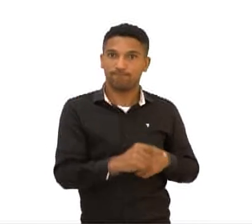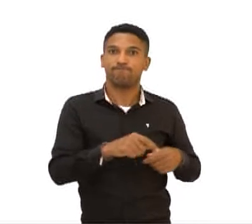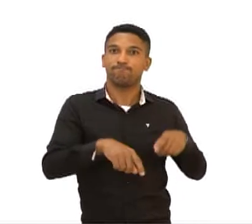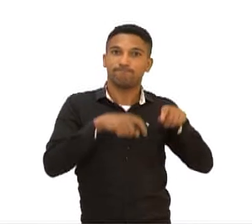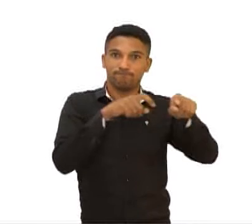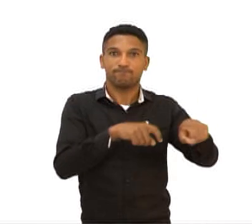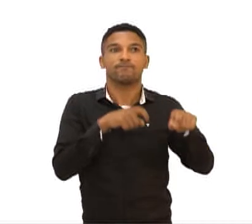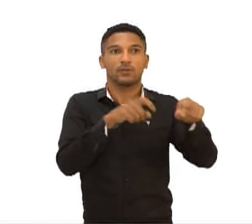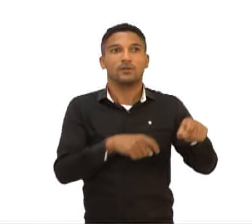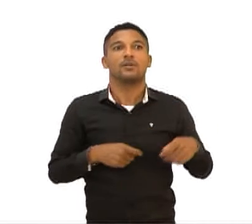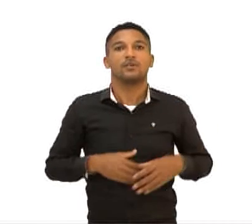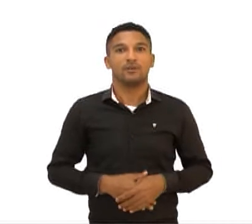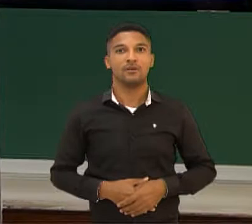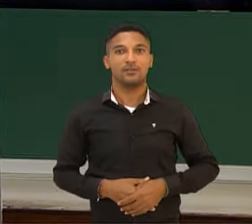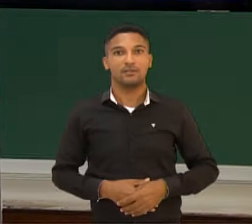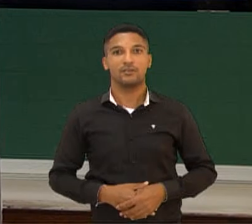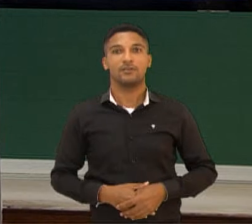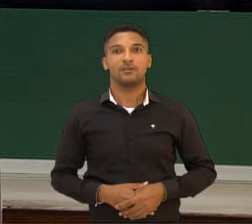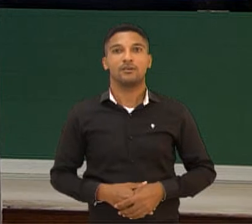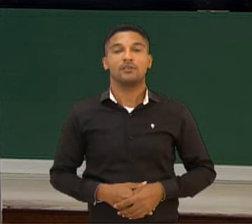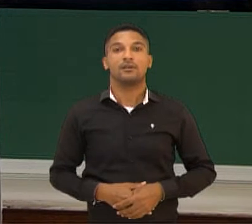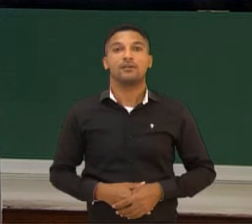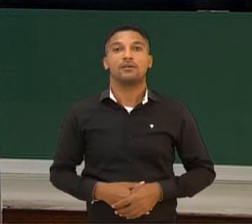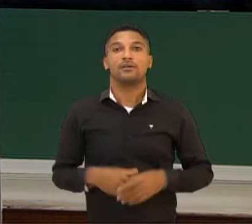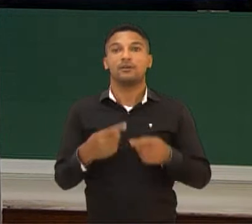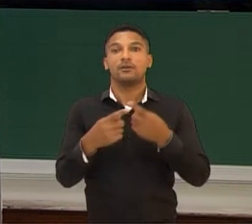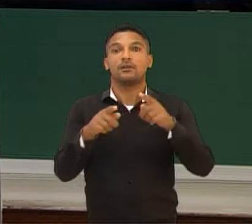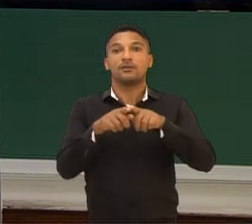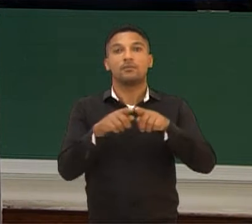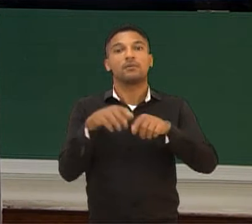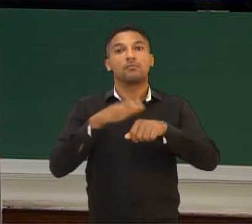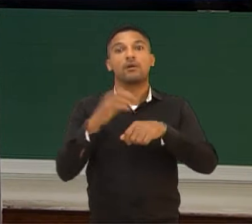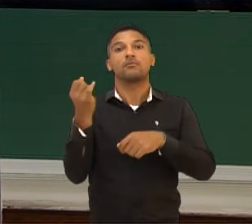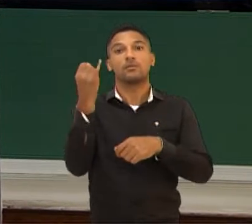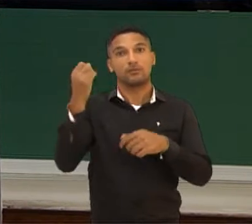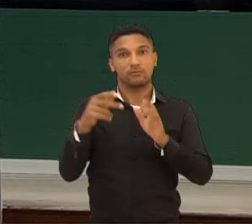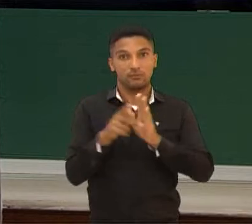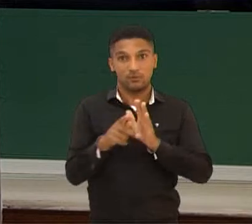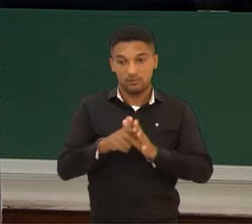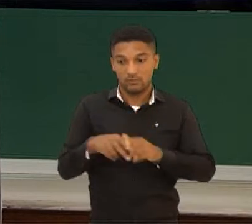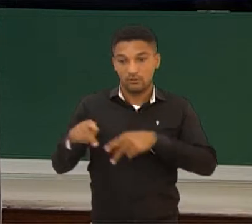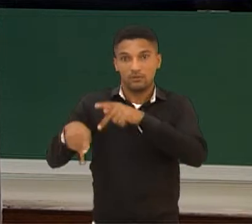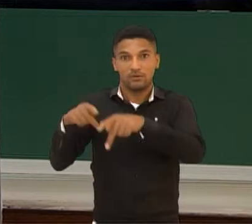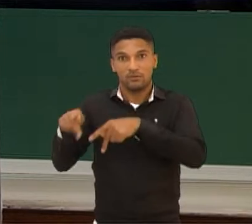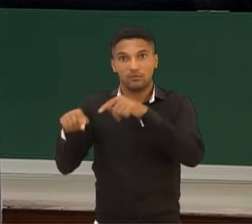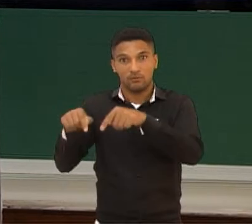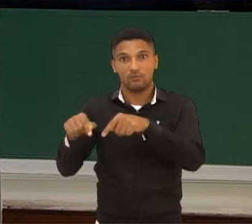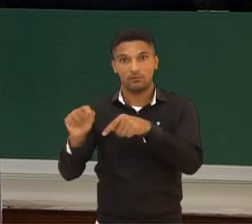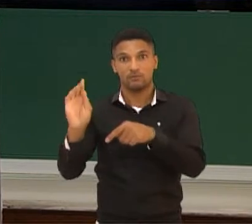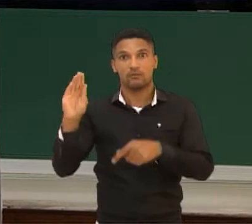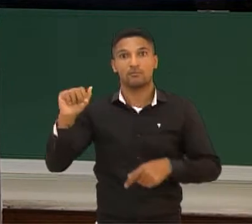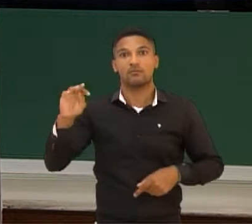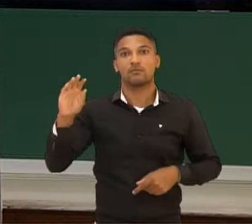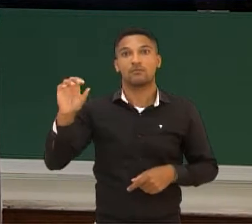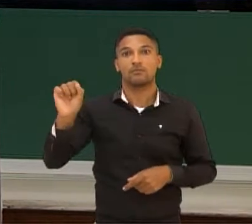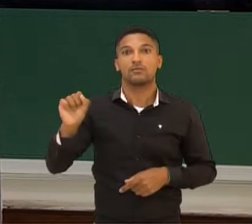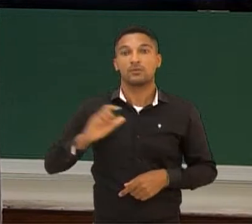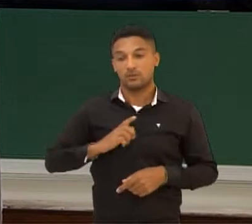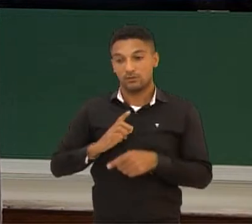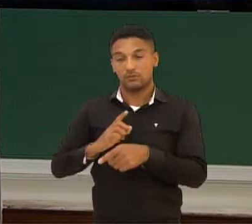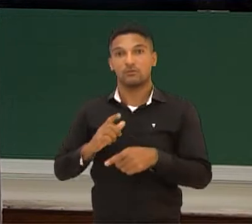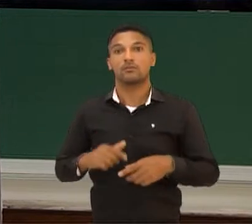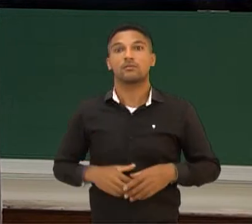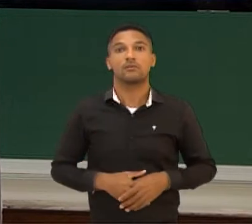a coisa mais importante, e a gente vai ver como isso vai ser significativo para os bantus, é que eles tinham